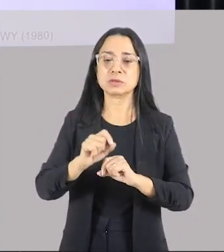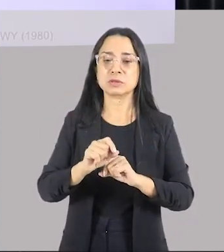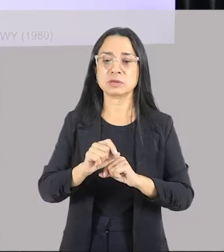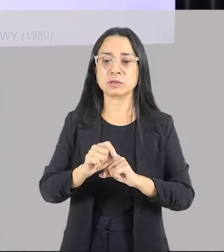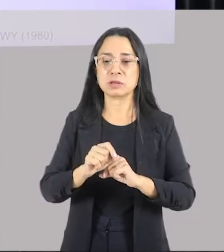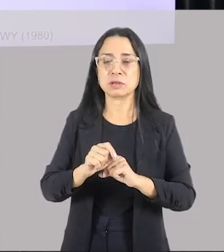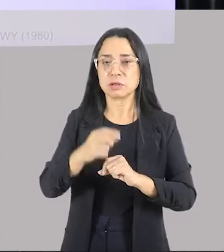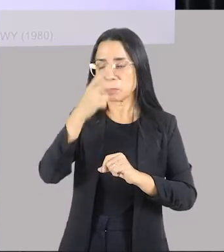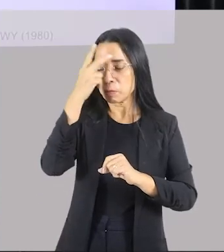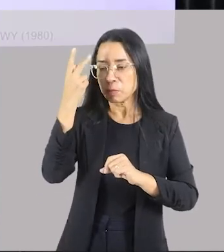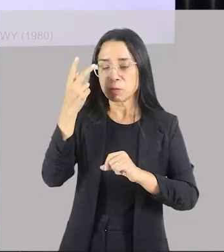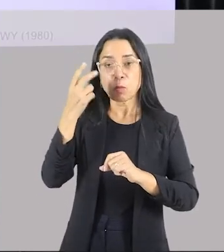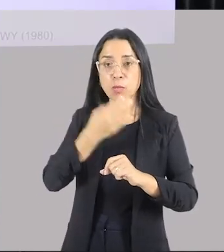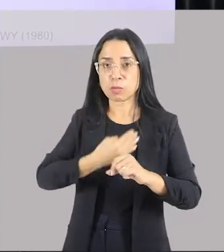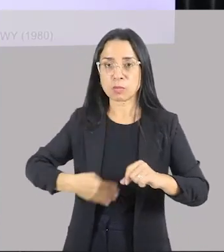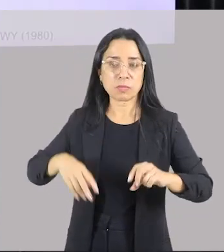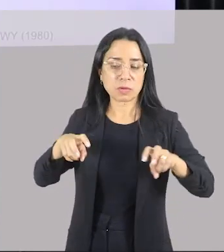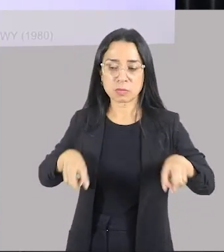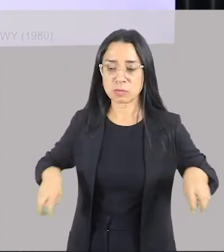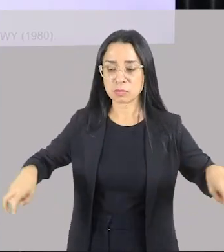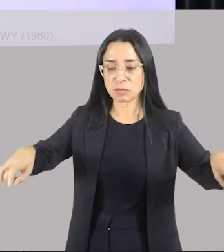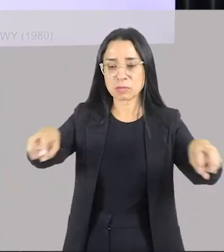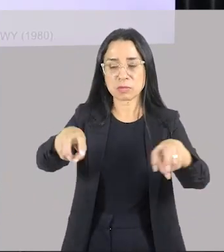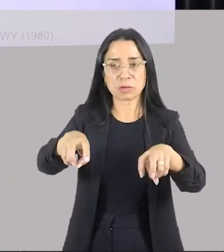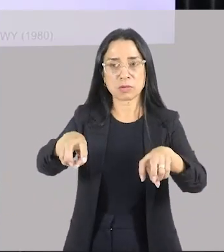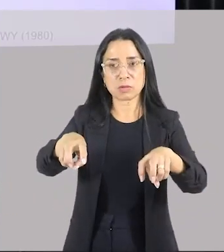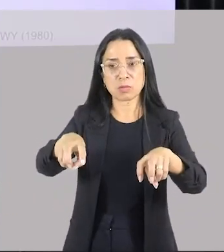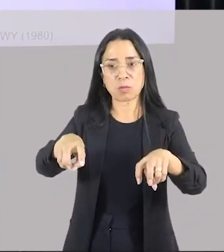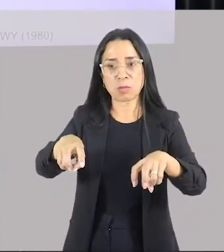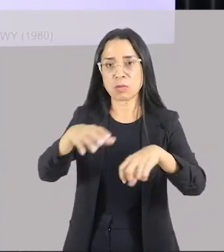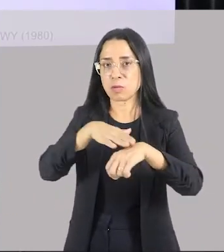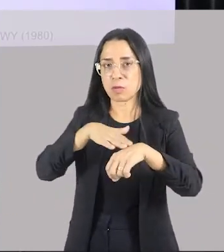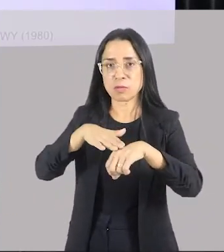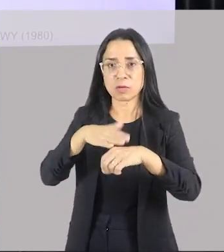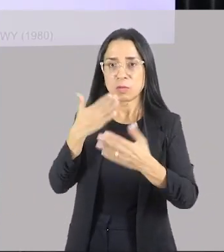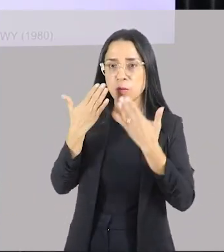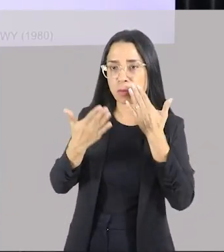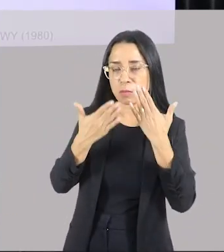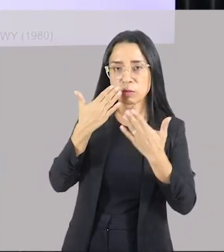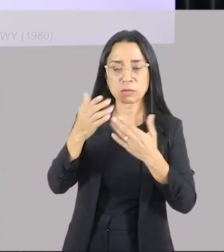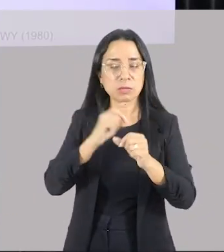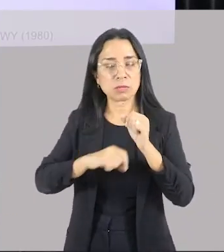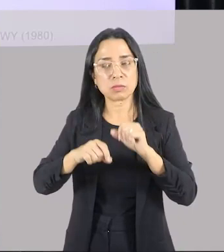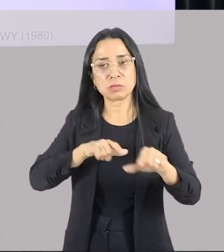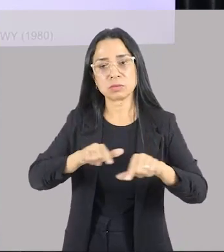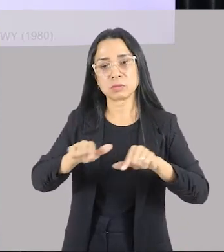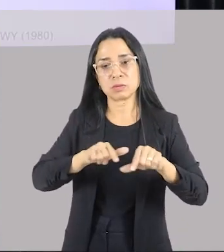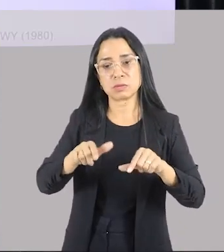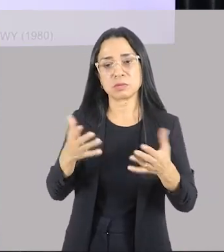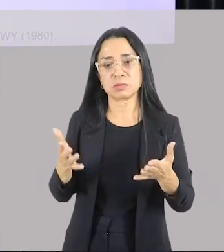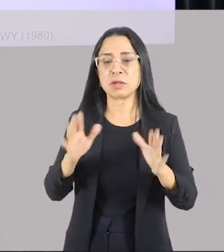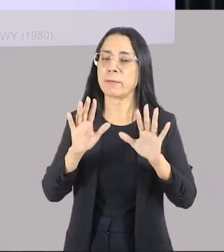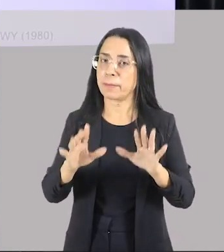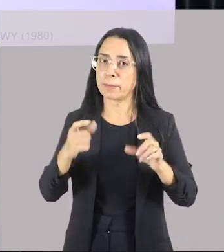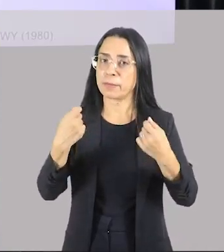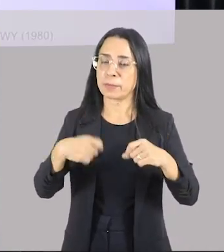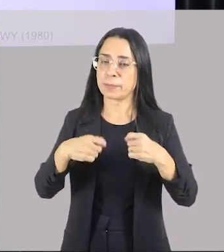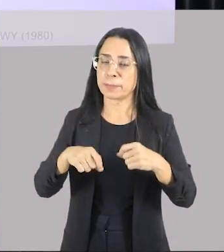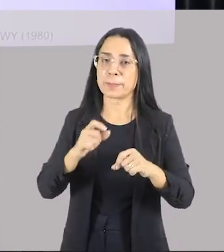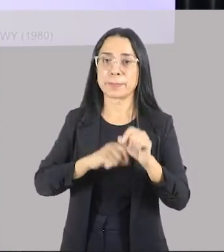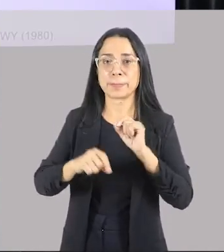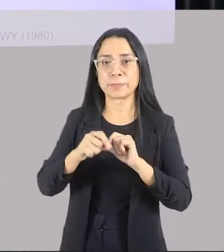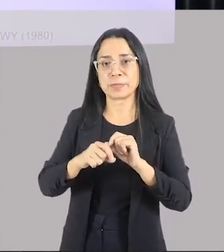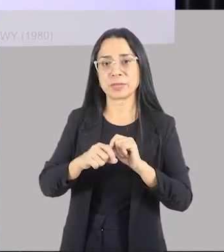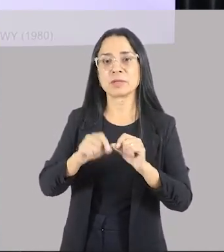esses trabalhadores, mas foi necessário que eles levantassem essa bandeira, levantassem essa greve, para que eles pudessem ser vistos, saíssem da invisibilidade